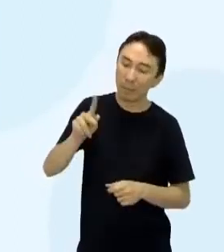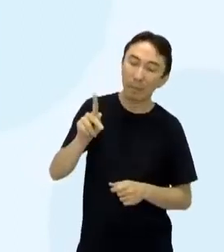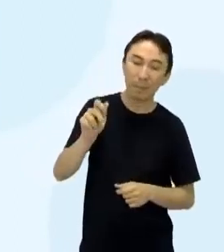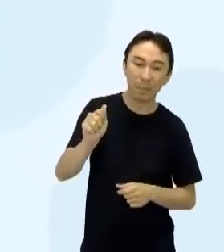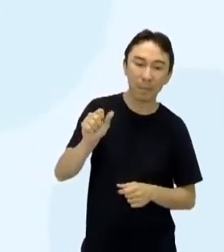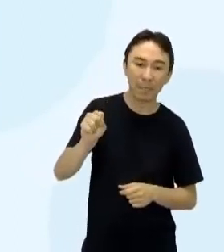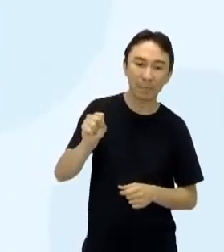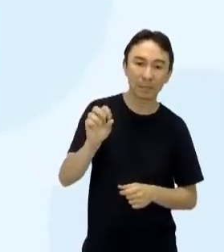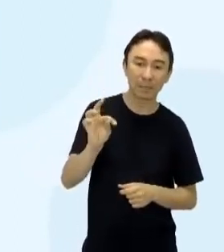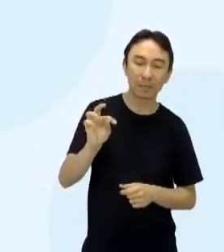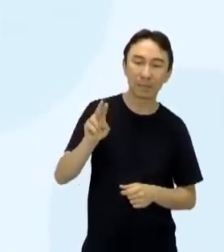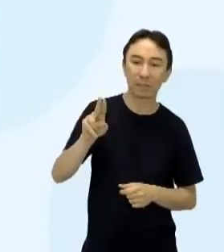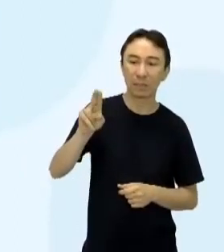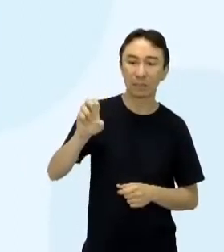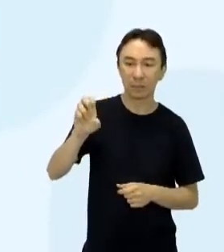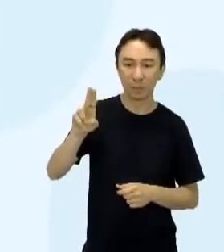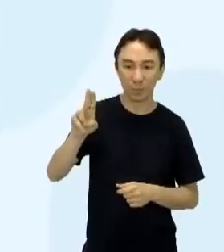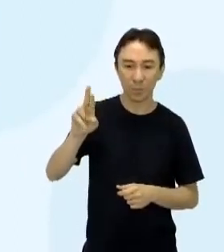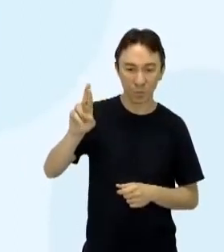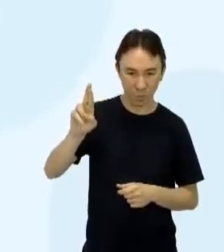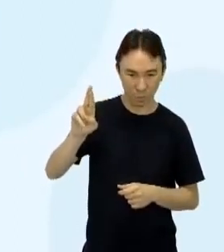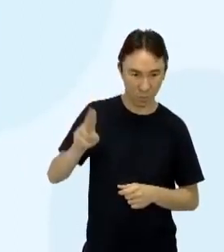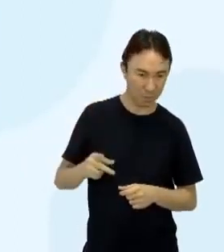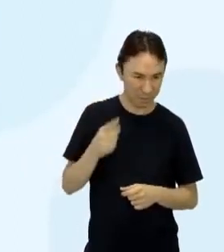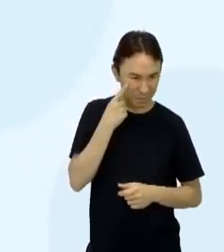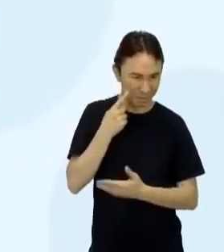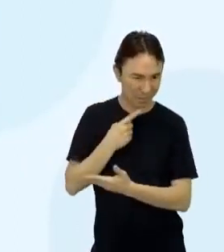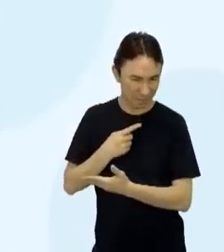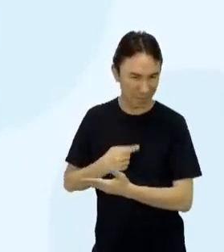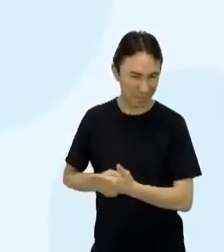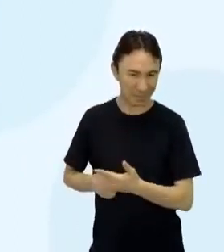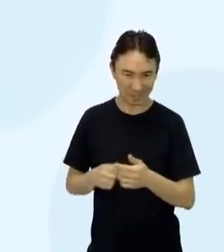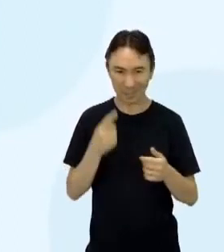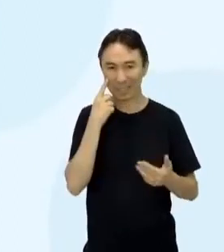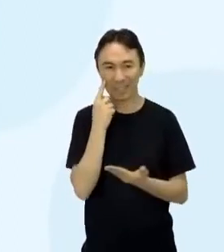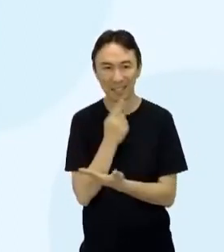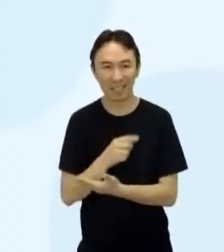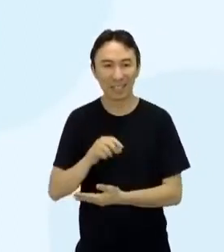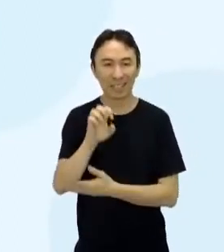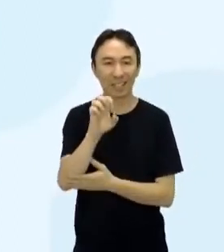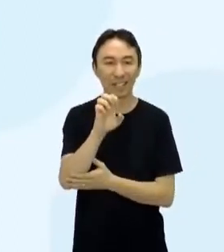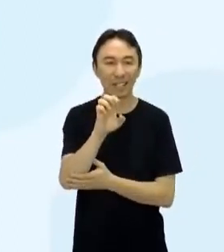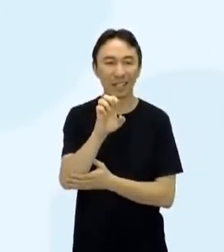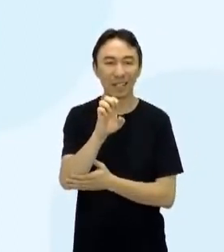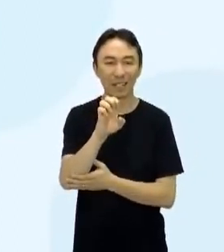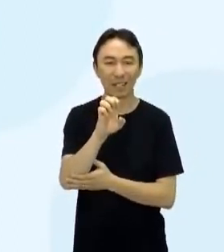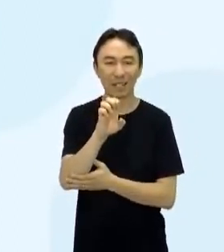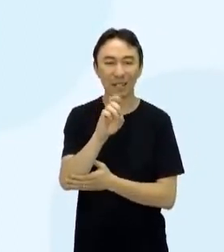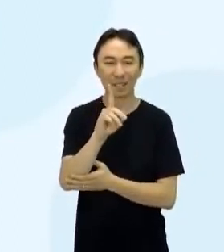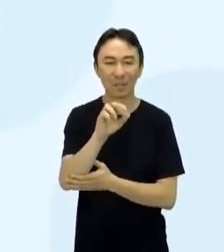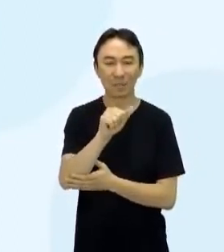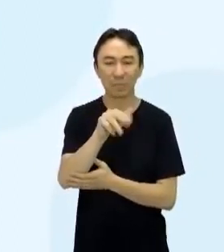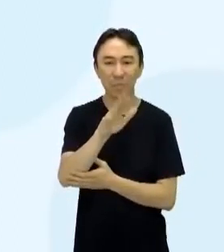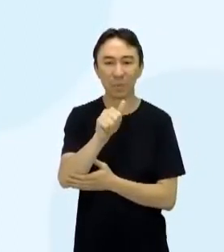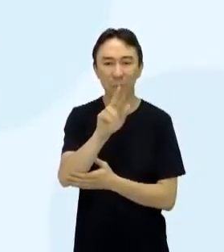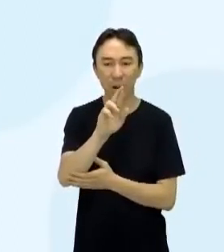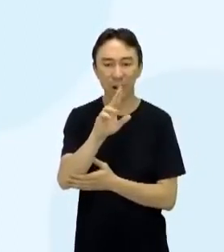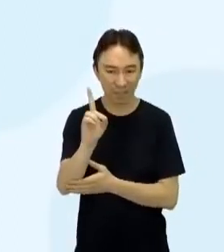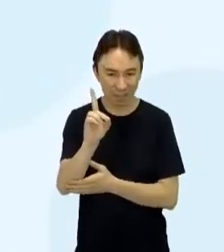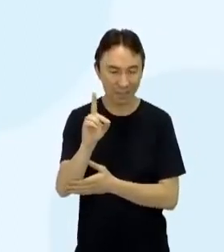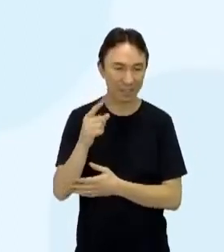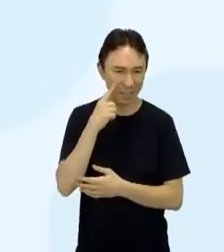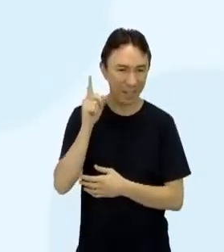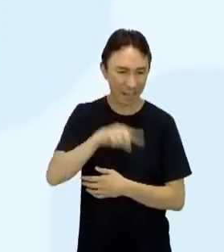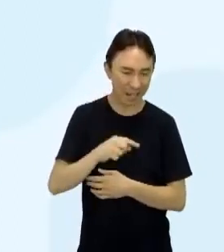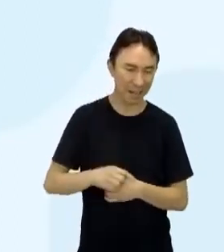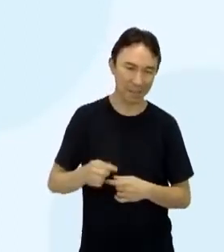ele era um britânico e aí ele observou no momento que existia lá existia o problema da varíola no